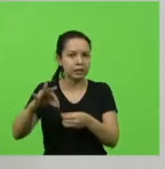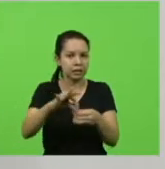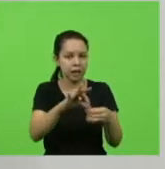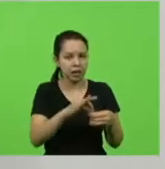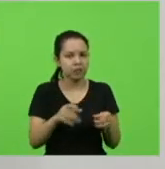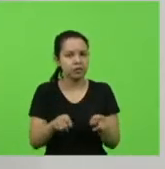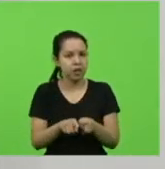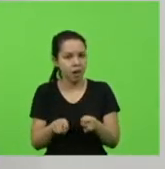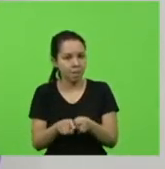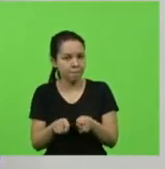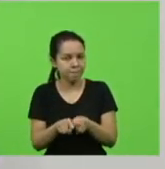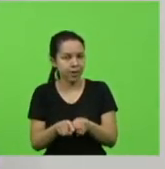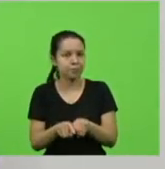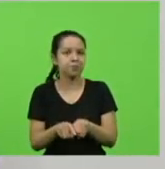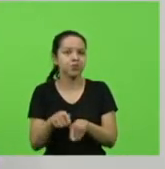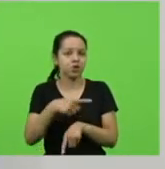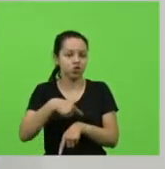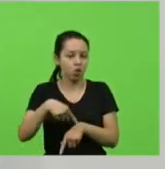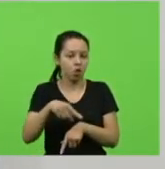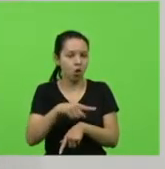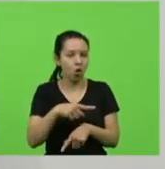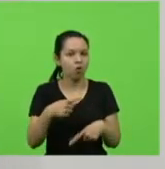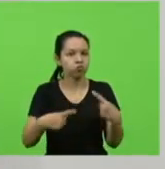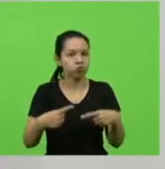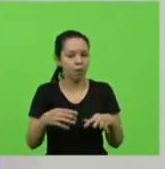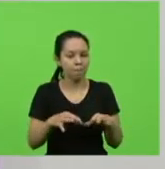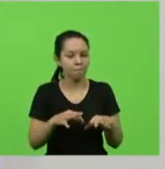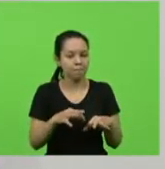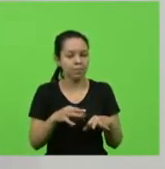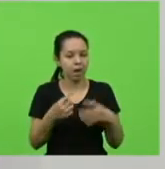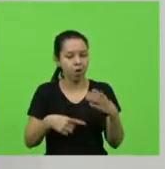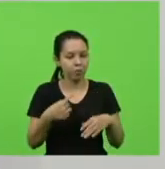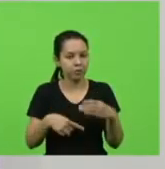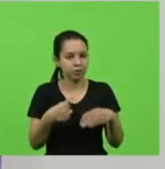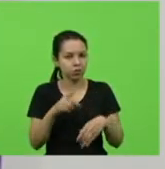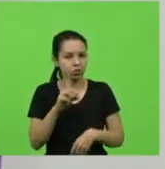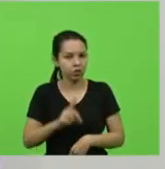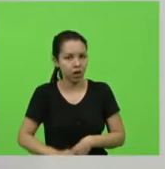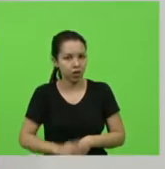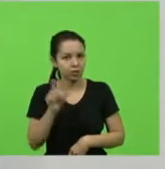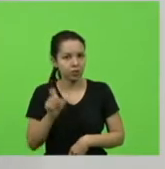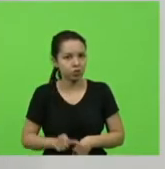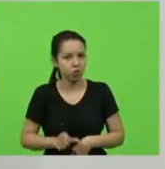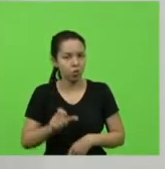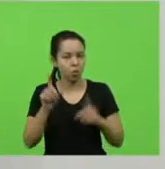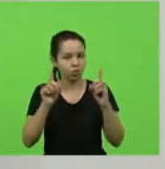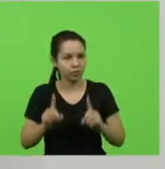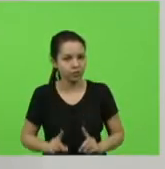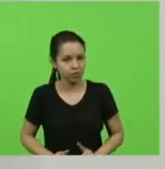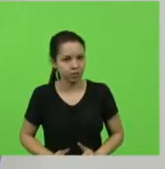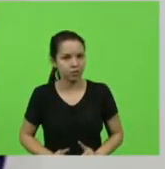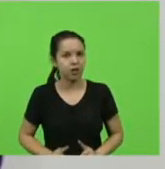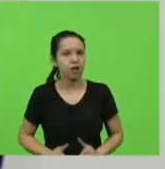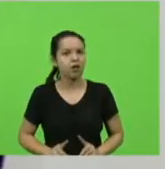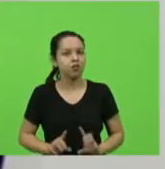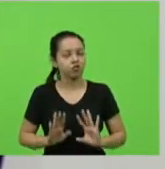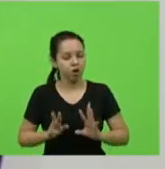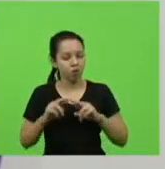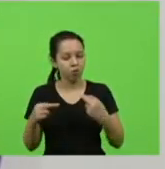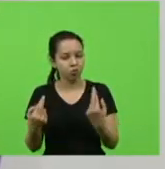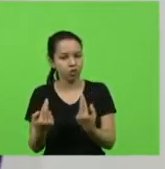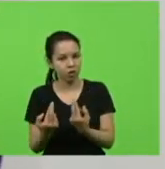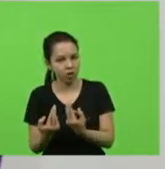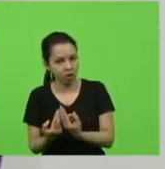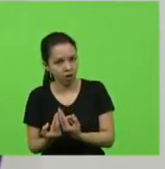fizemos com a nossa Comissão de Proteção dos Direitos da Pessoa com Deficiência, se reuniu uma